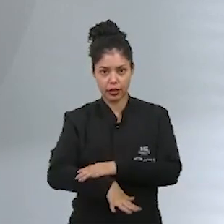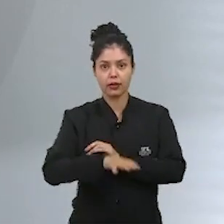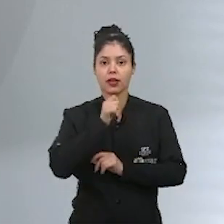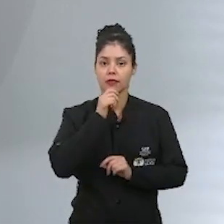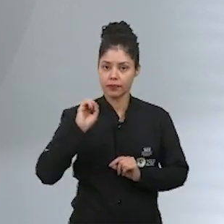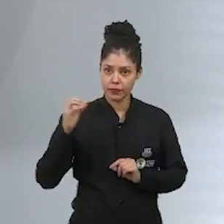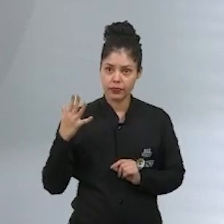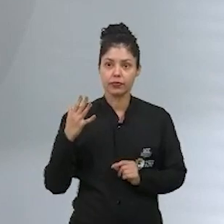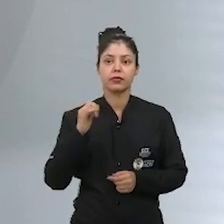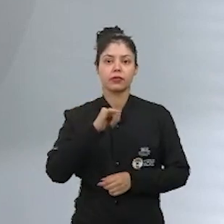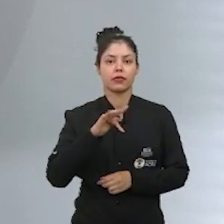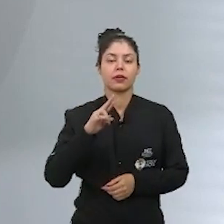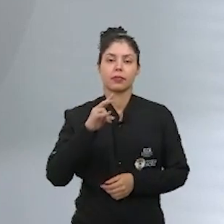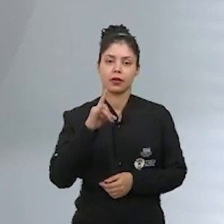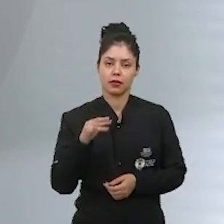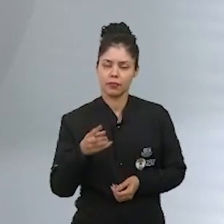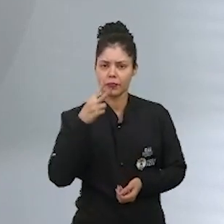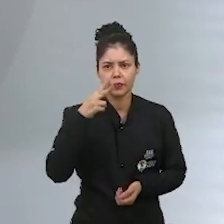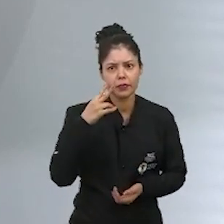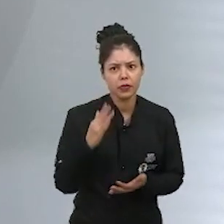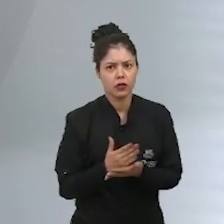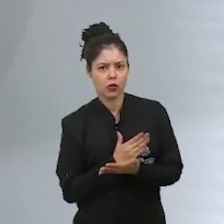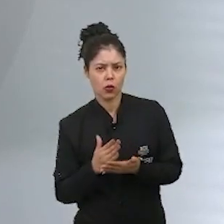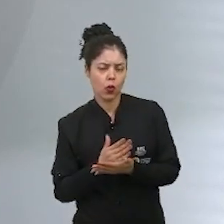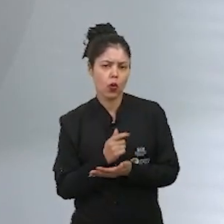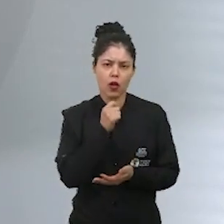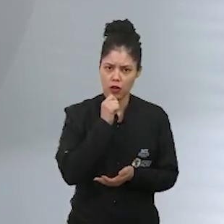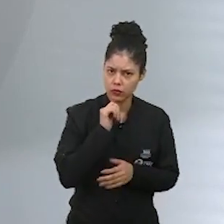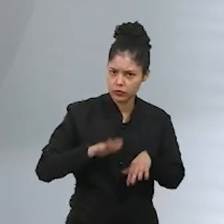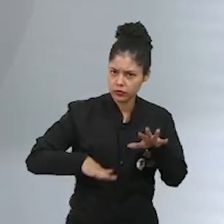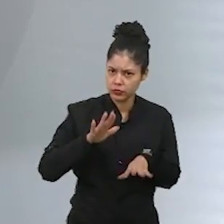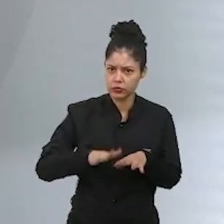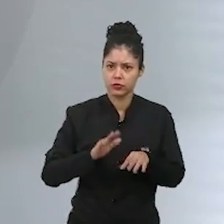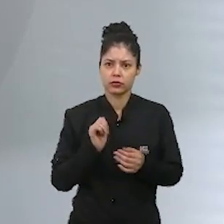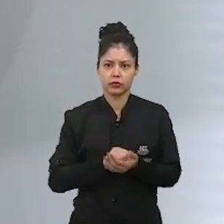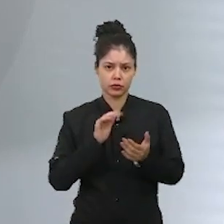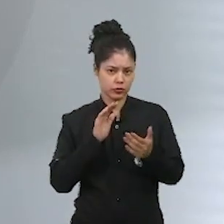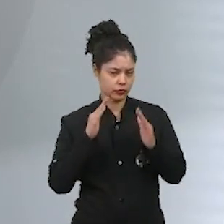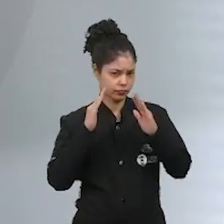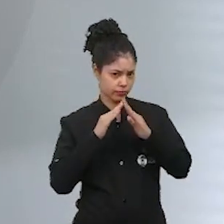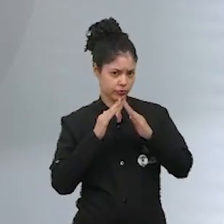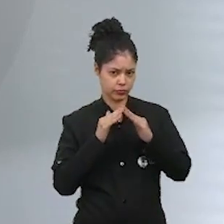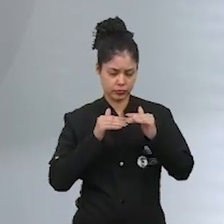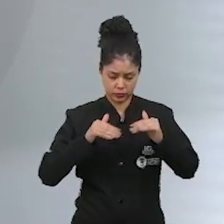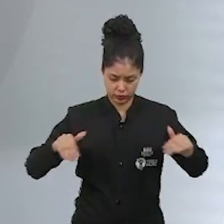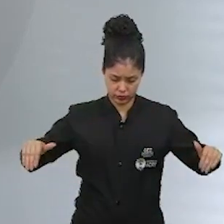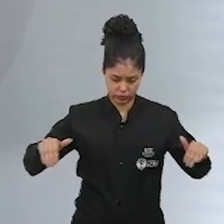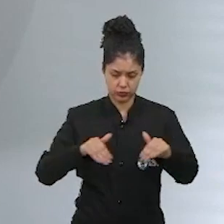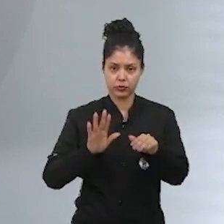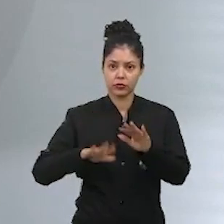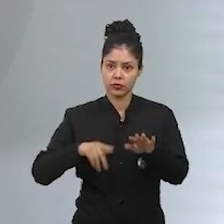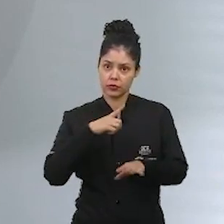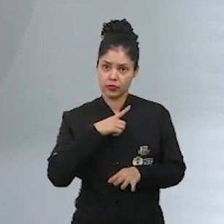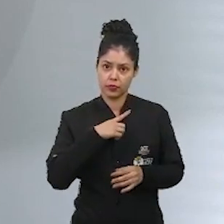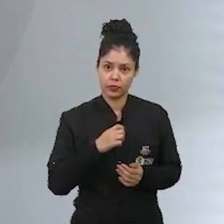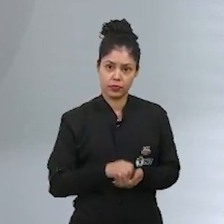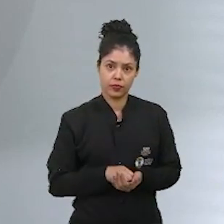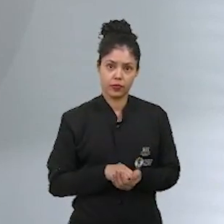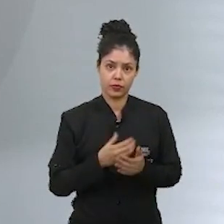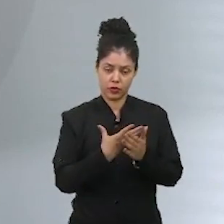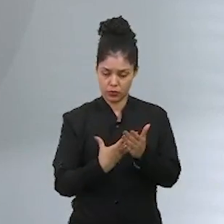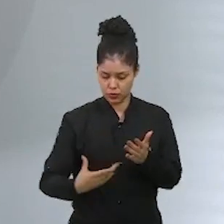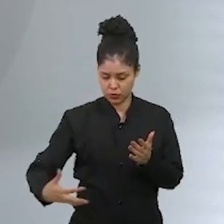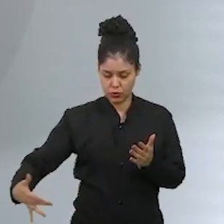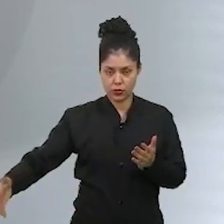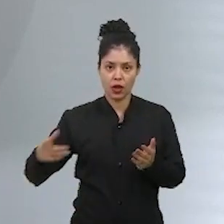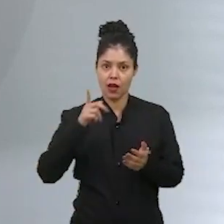você tiver já observado em algum momento, onde às vezes em casa mesmo você tem uma calçada, uma área, e tem aqui aquela água que